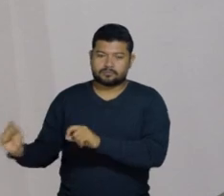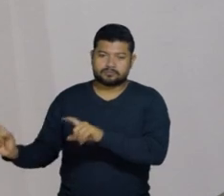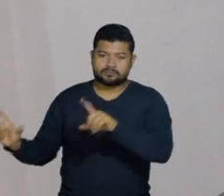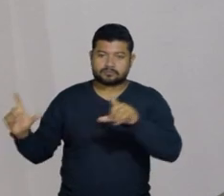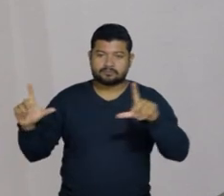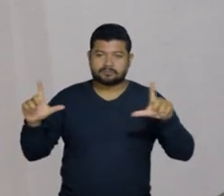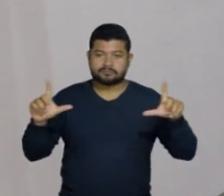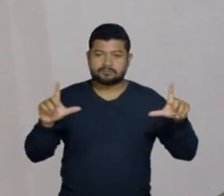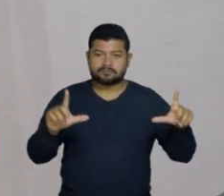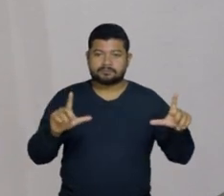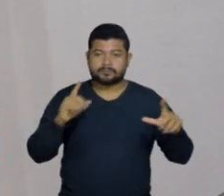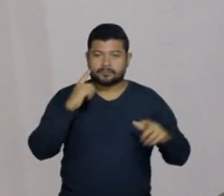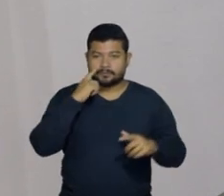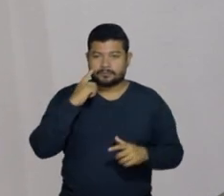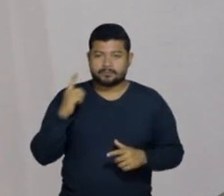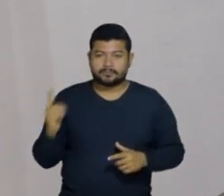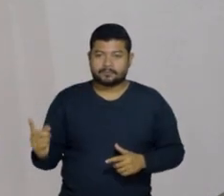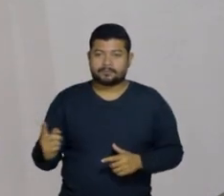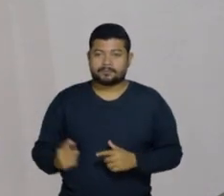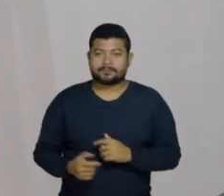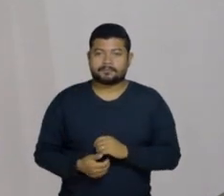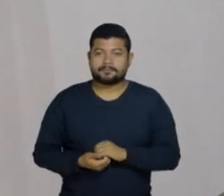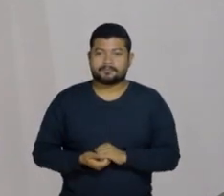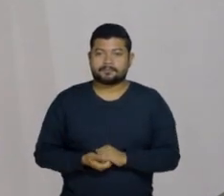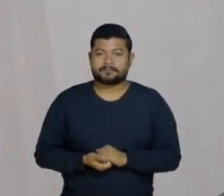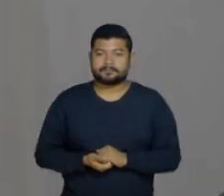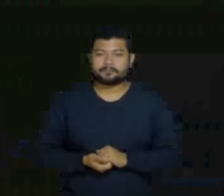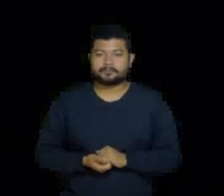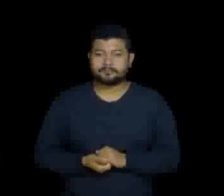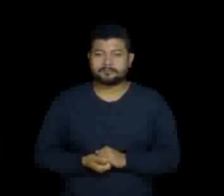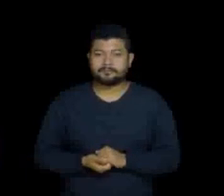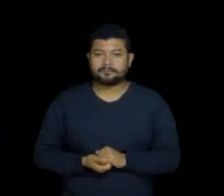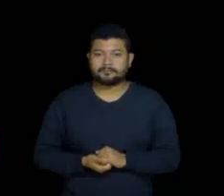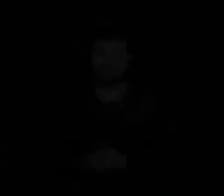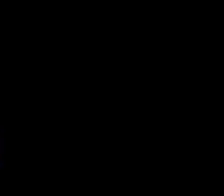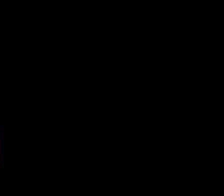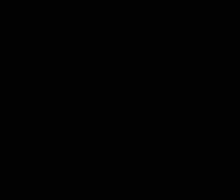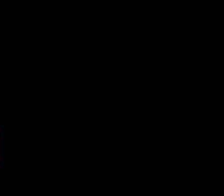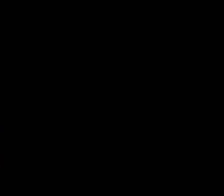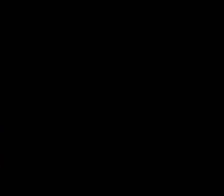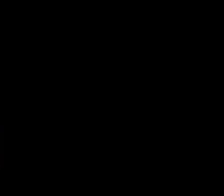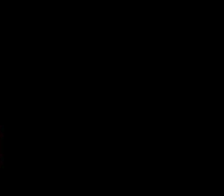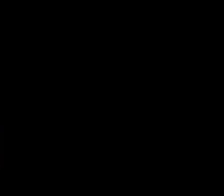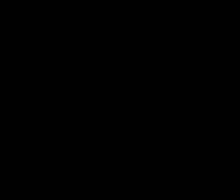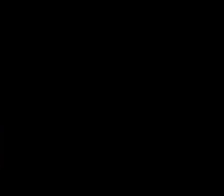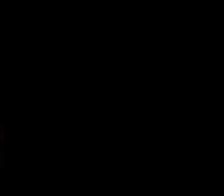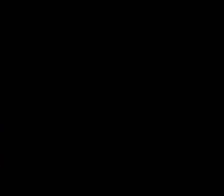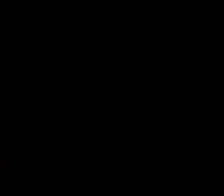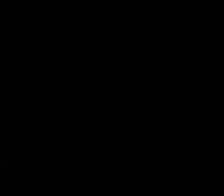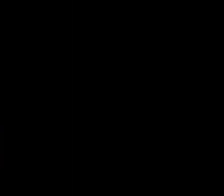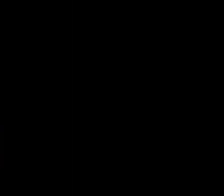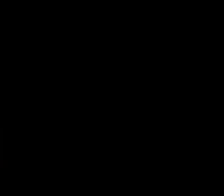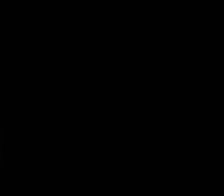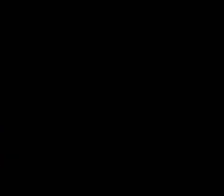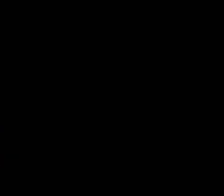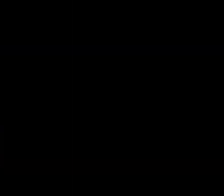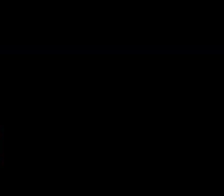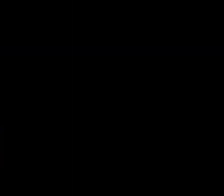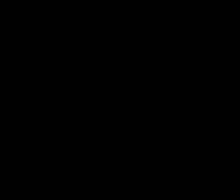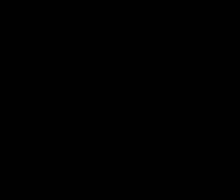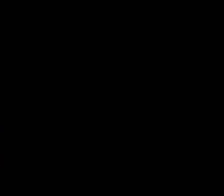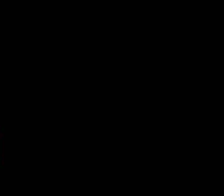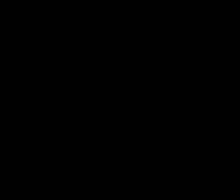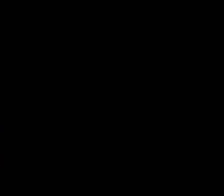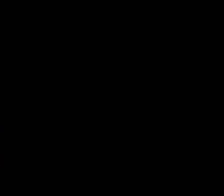realiza na Guarda Municipal de Florianópolis. Ocorrência nessa manhã, aqui em Florianópolis, aqui na região da Via Expressa Sul,